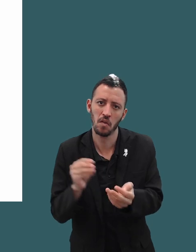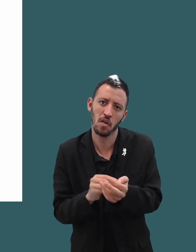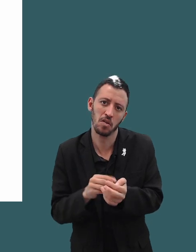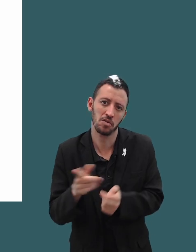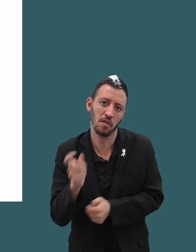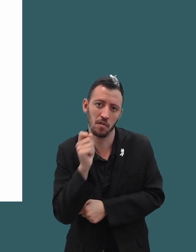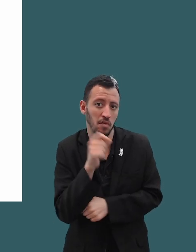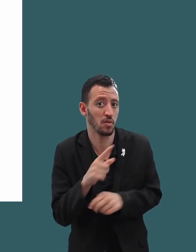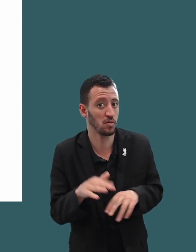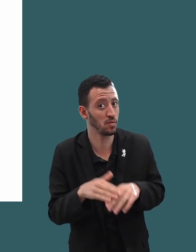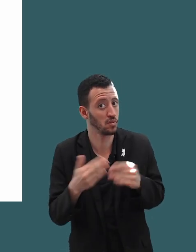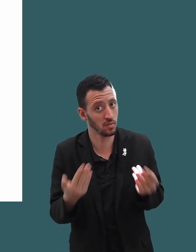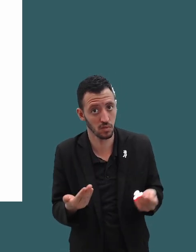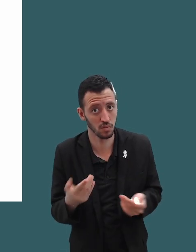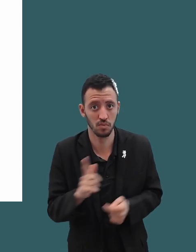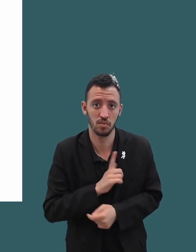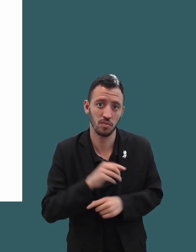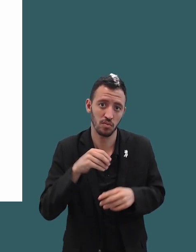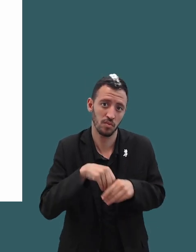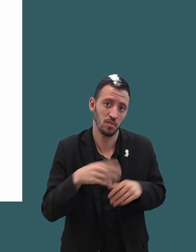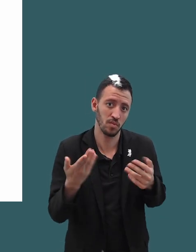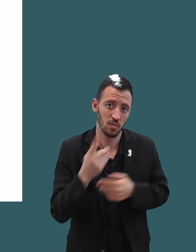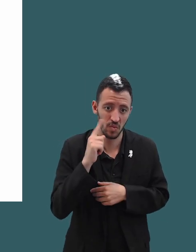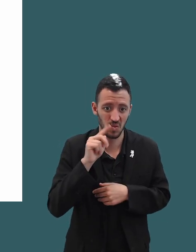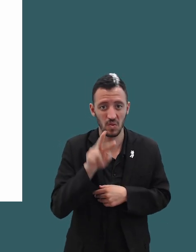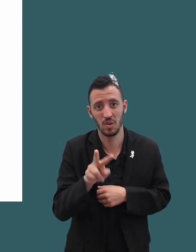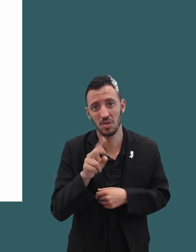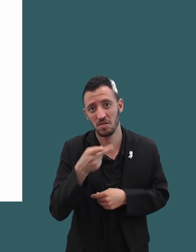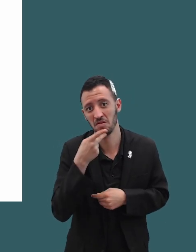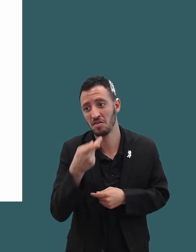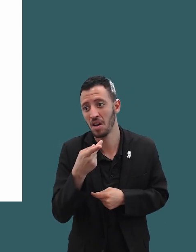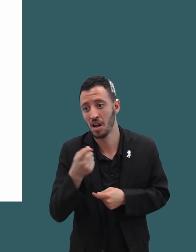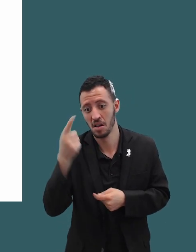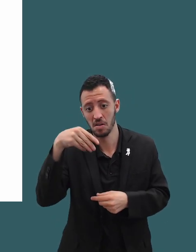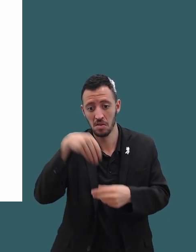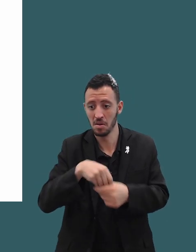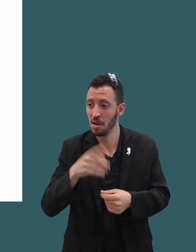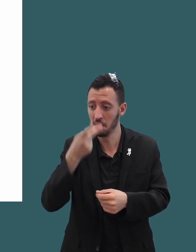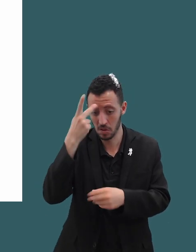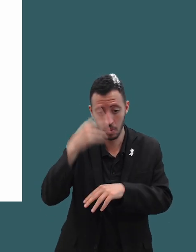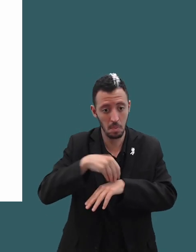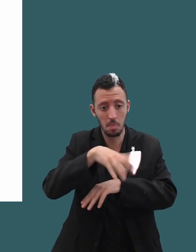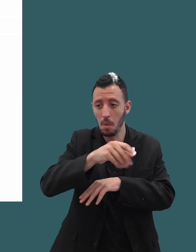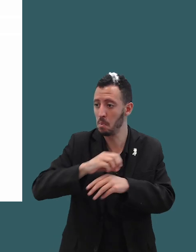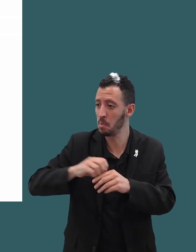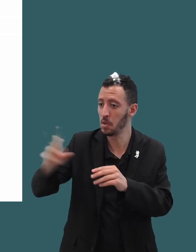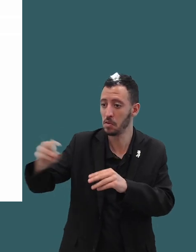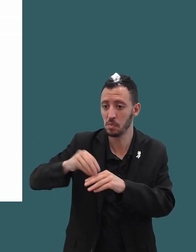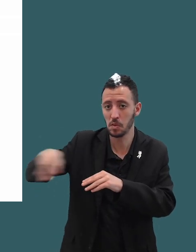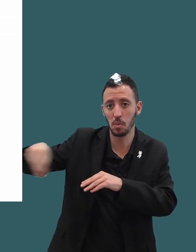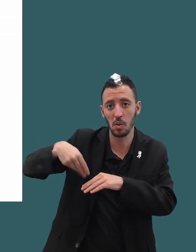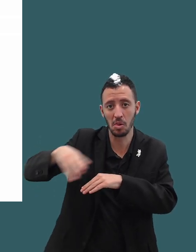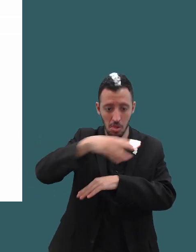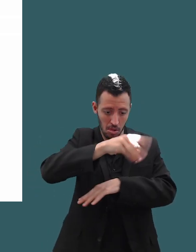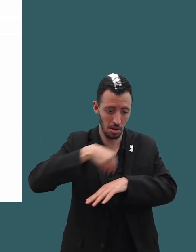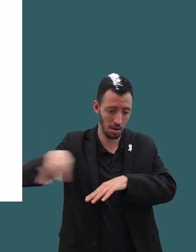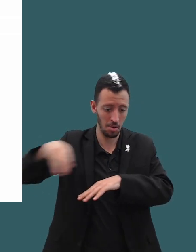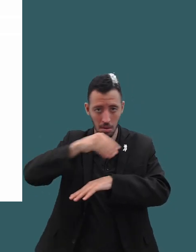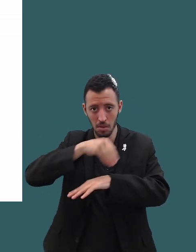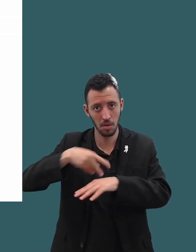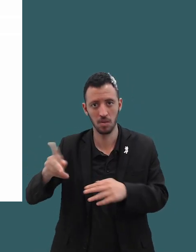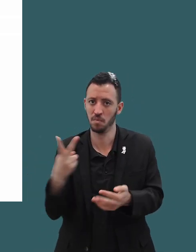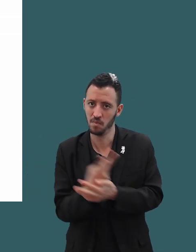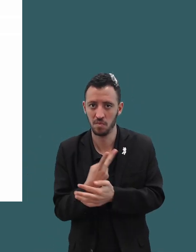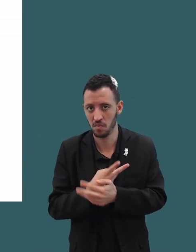desinformativas. E as pessoas se engajam nesses conteúdos e passam adiante. E essas plataformas, elas não estão fazendo isso porque elas pensam,